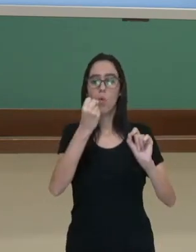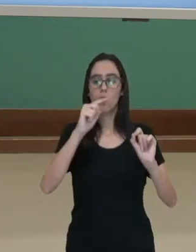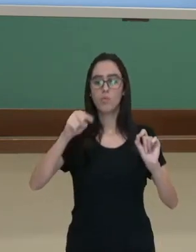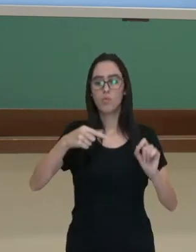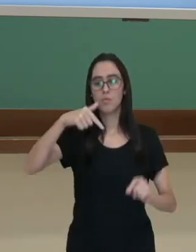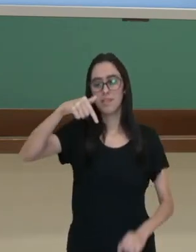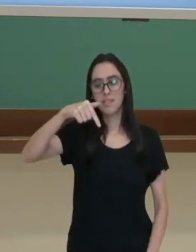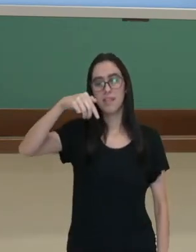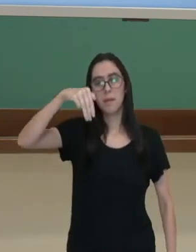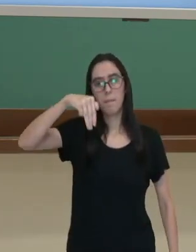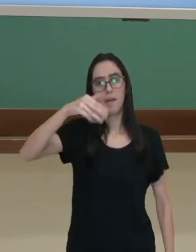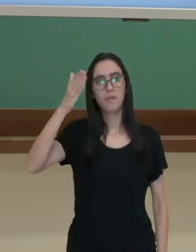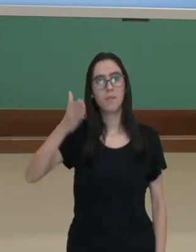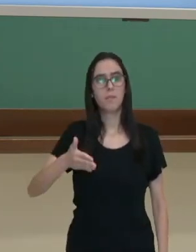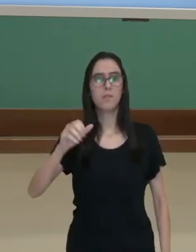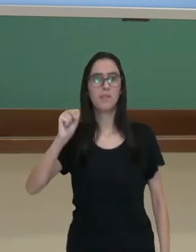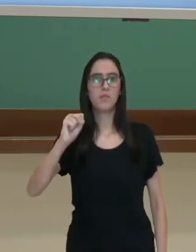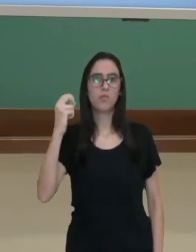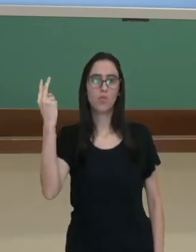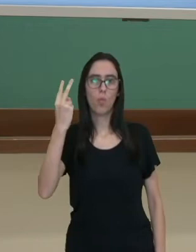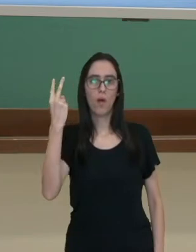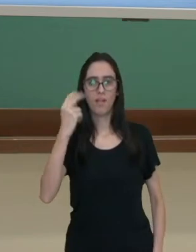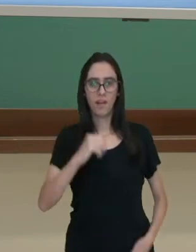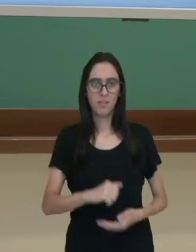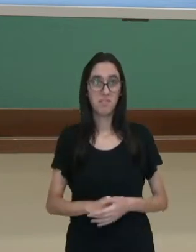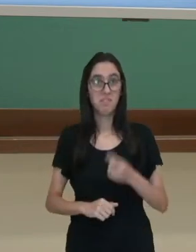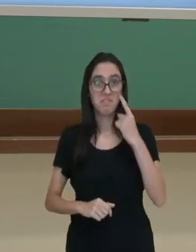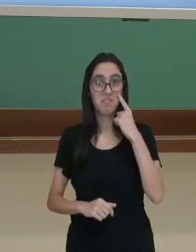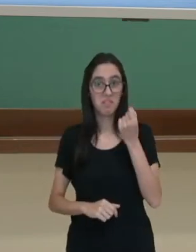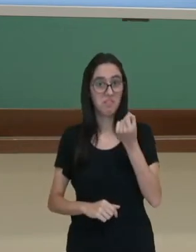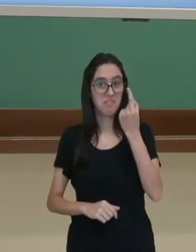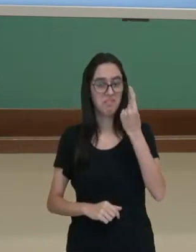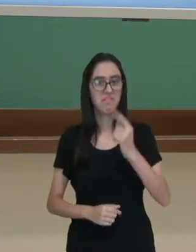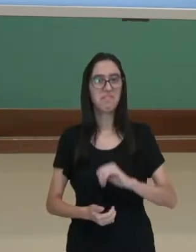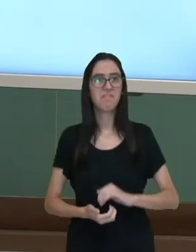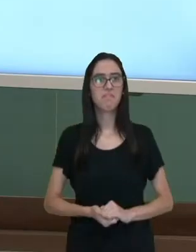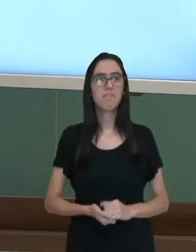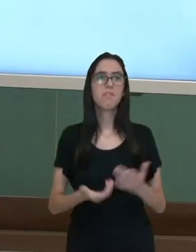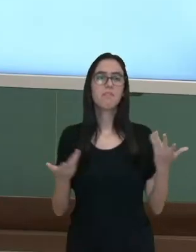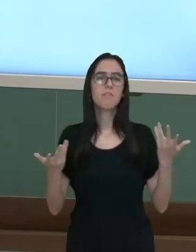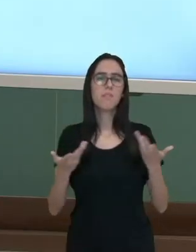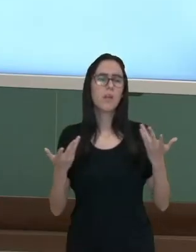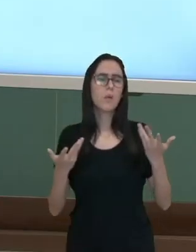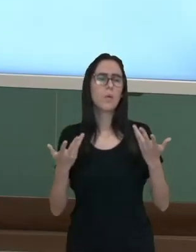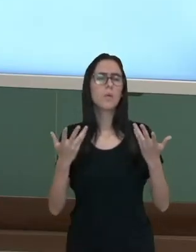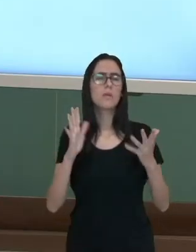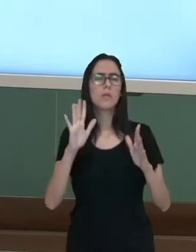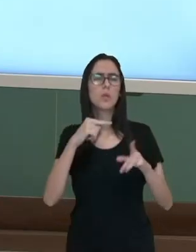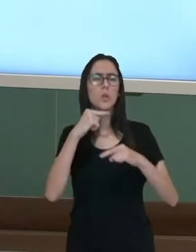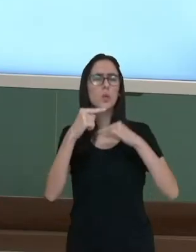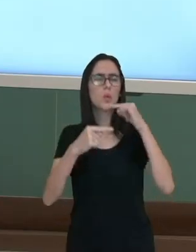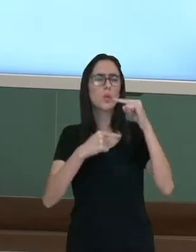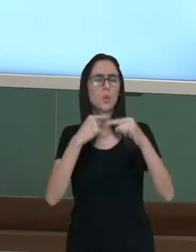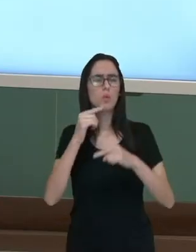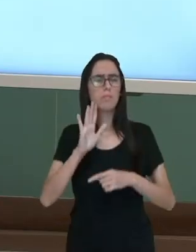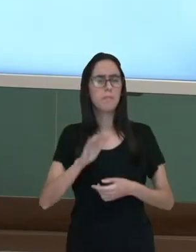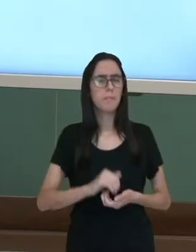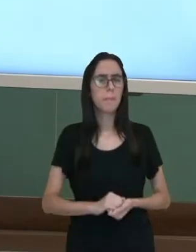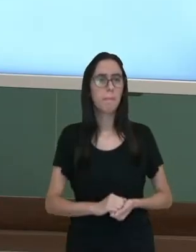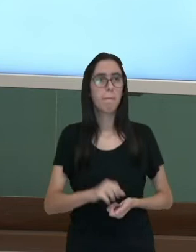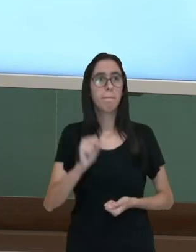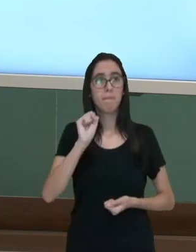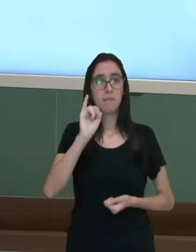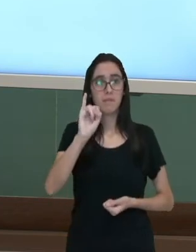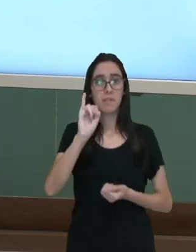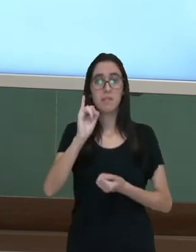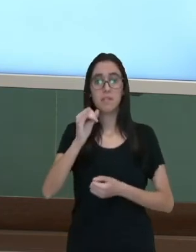por segundo. Vejam, né? Que interessante. Vem uma dúvida. Se a aceleração da gravidade da